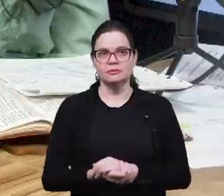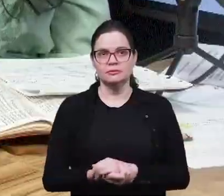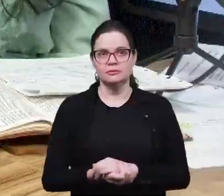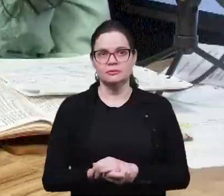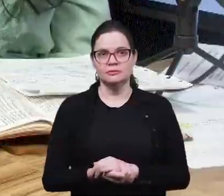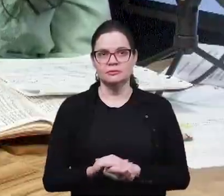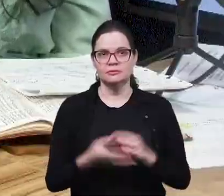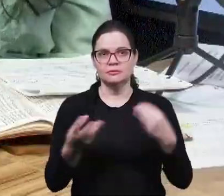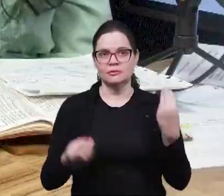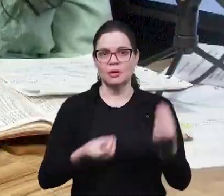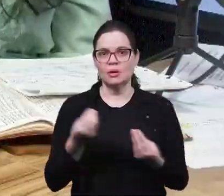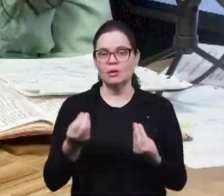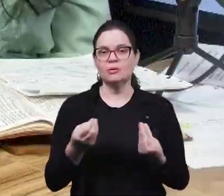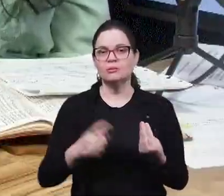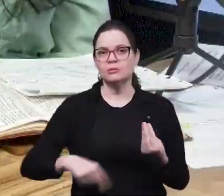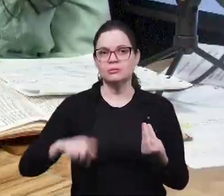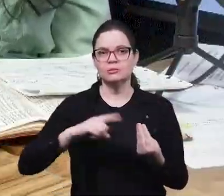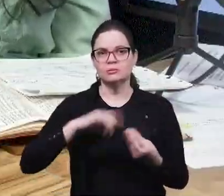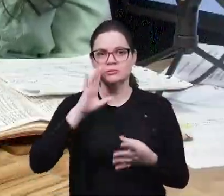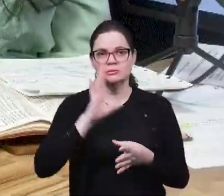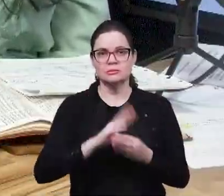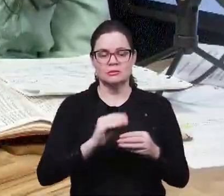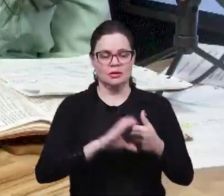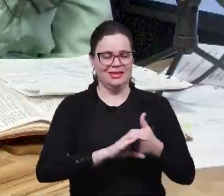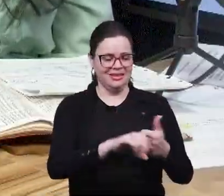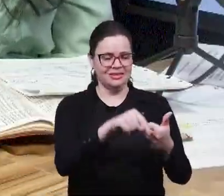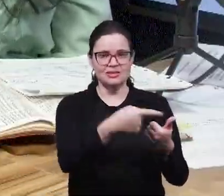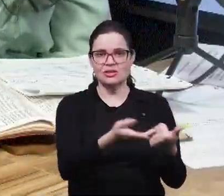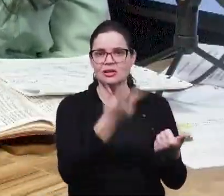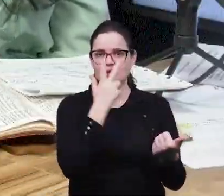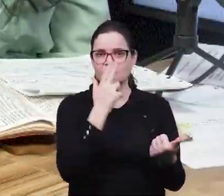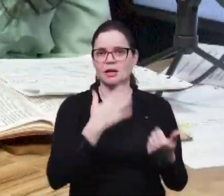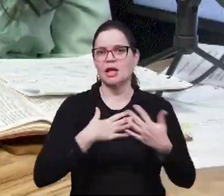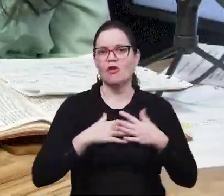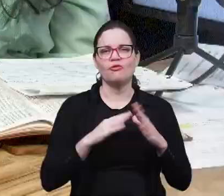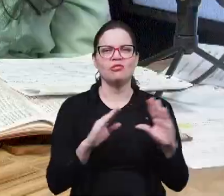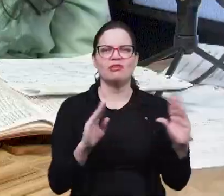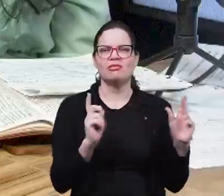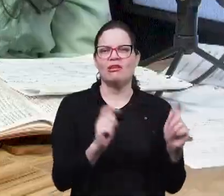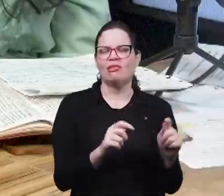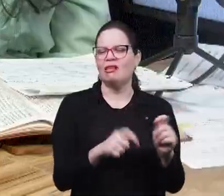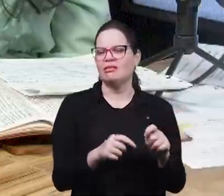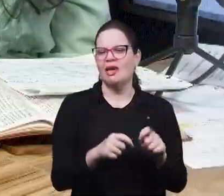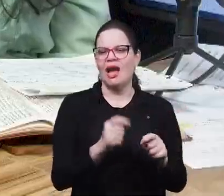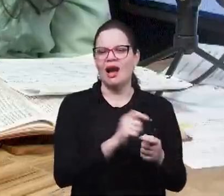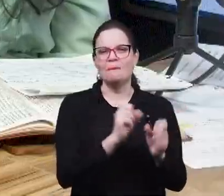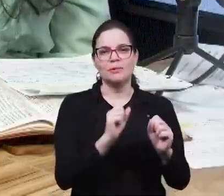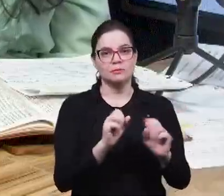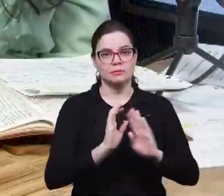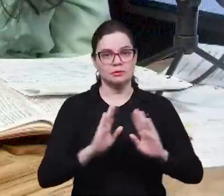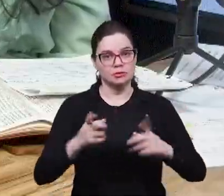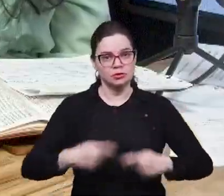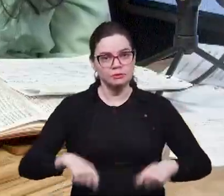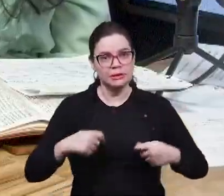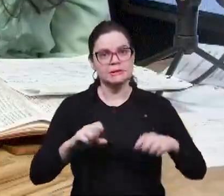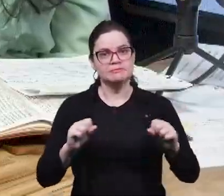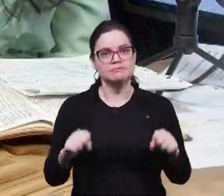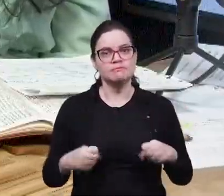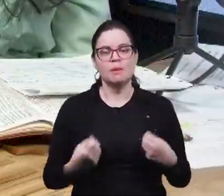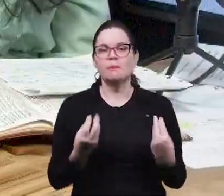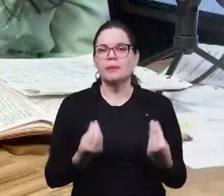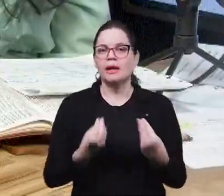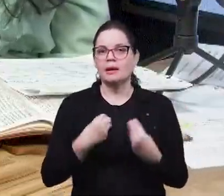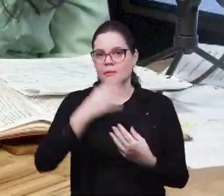o conforto que é o cristianismo muitas vezes. Você tem que lutar para não deixar a fé enfraquecer. Então hoje